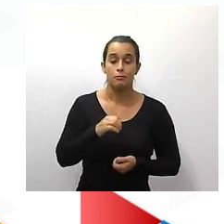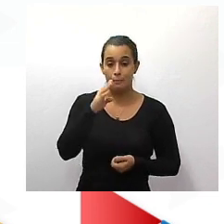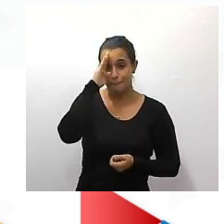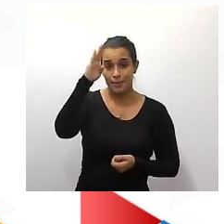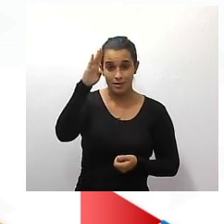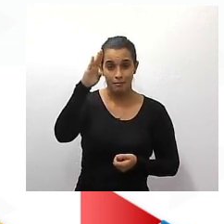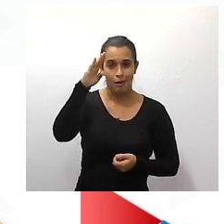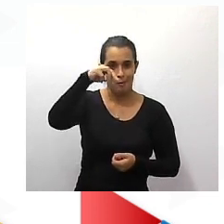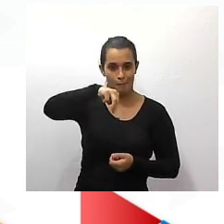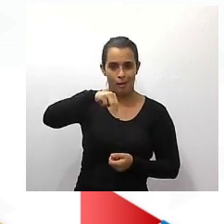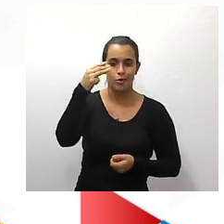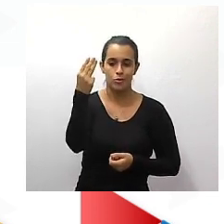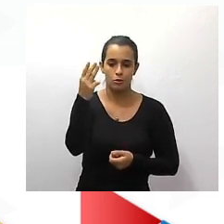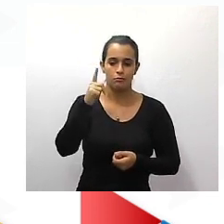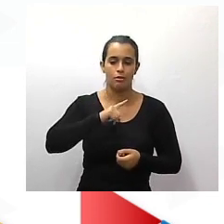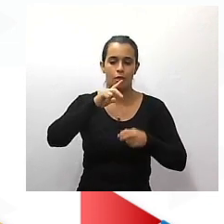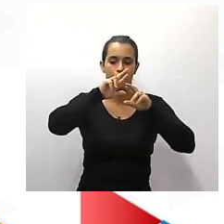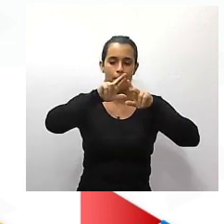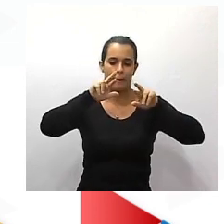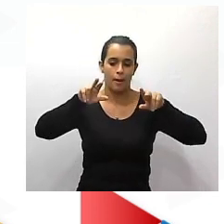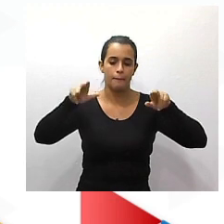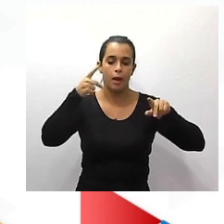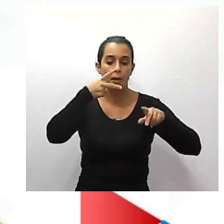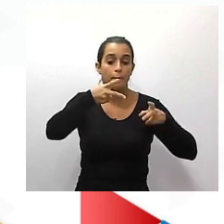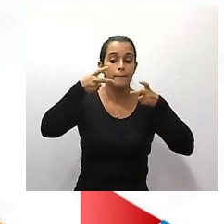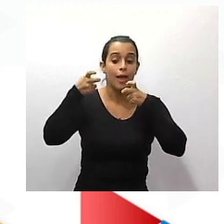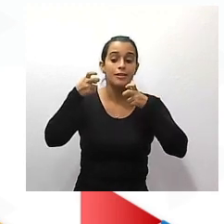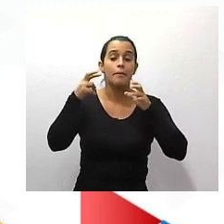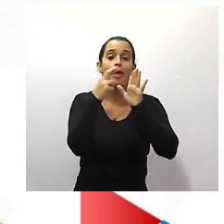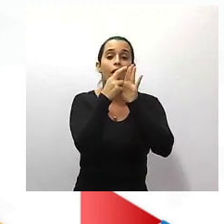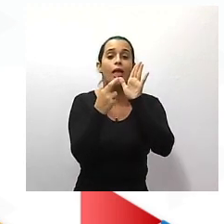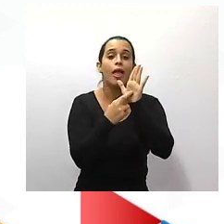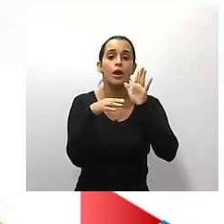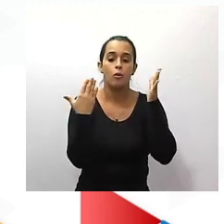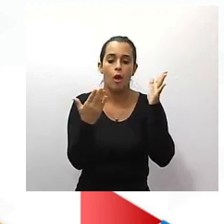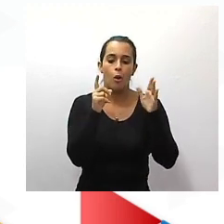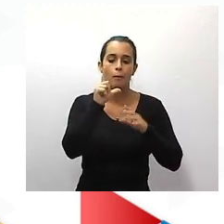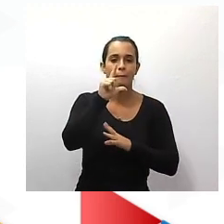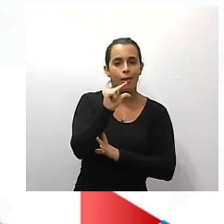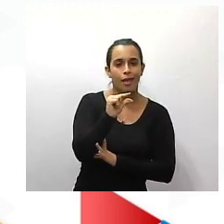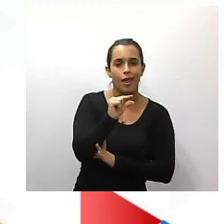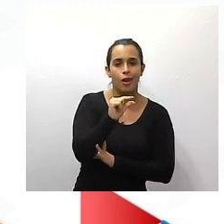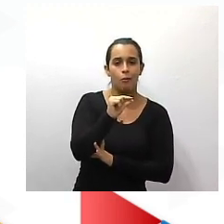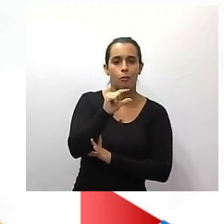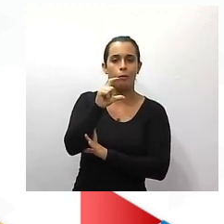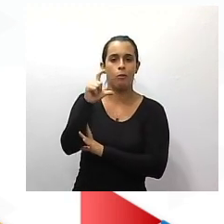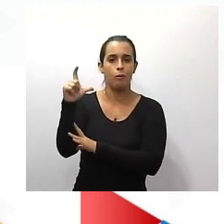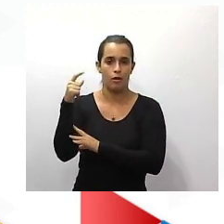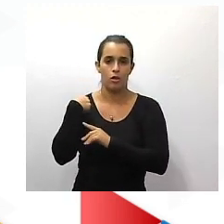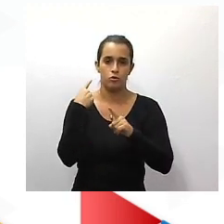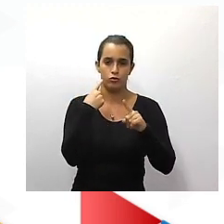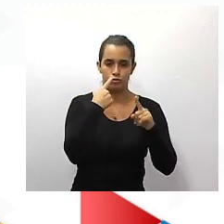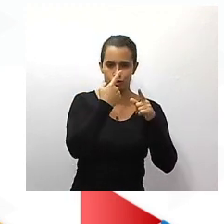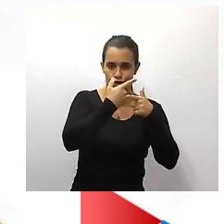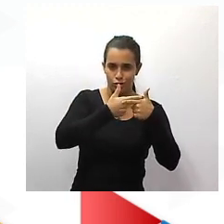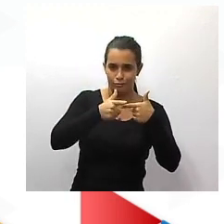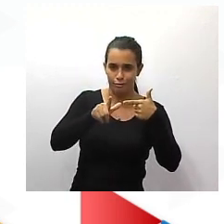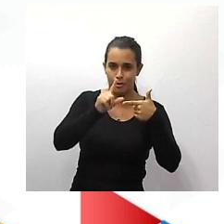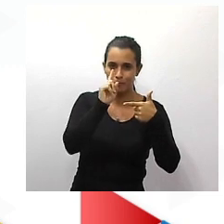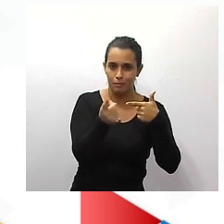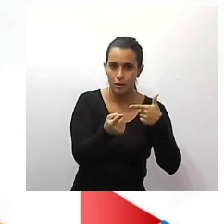nascido em Milão e discípulo de Galileu. O que foi que ele pensou? Ele pensou assim, ó, se cada folha de